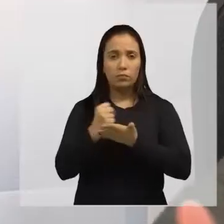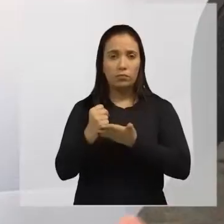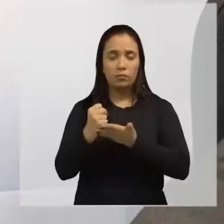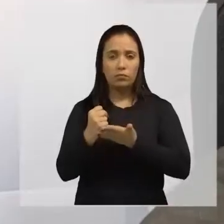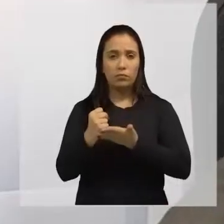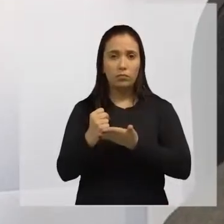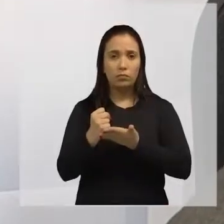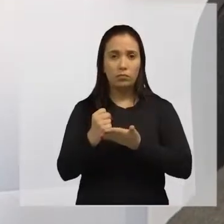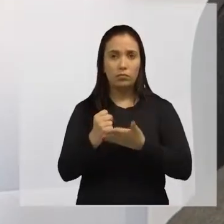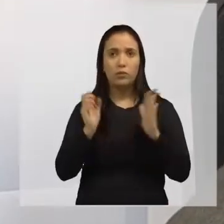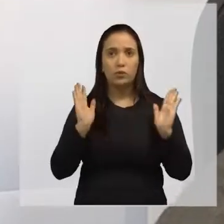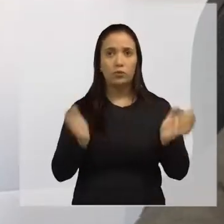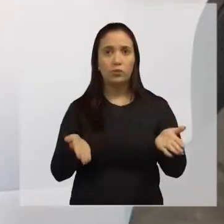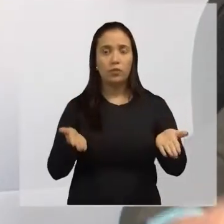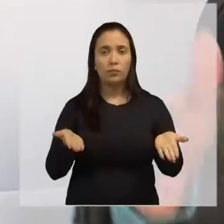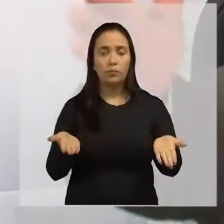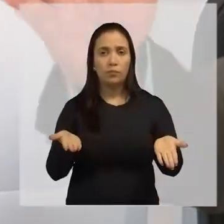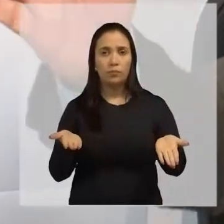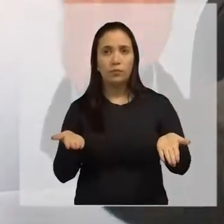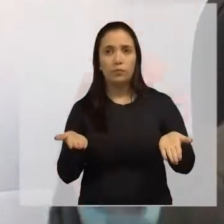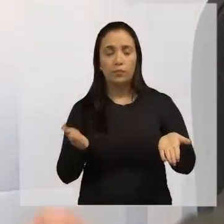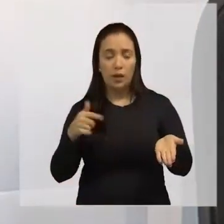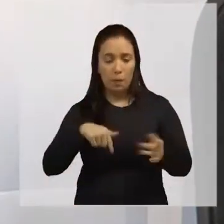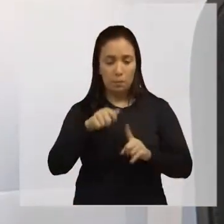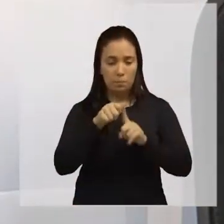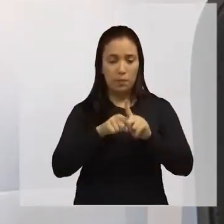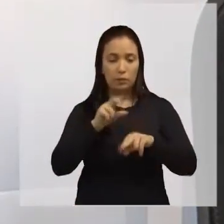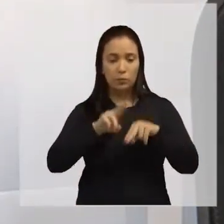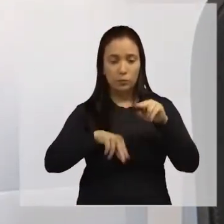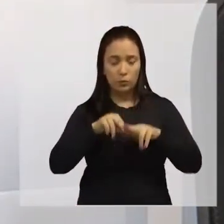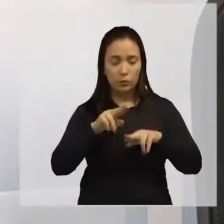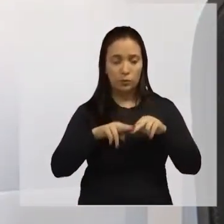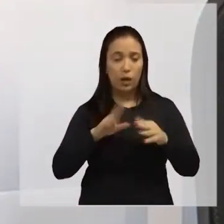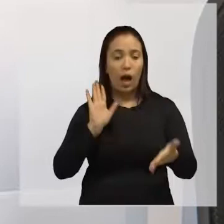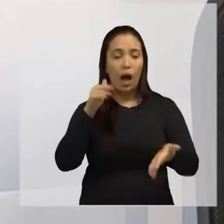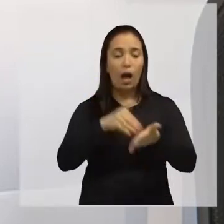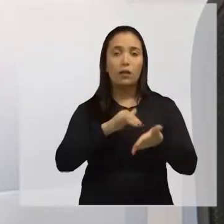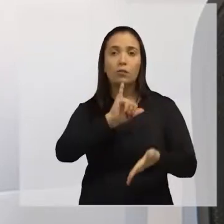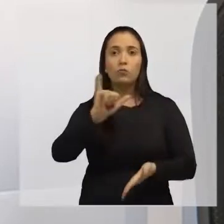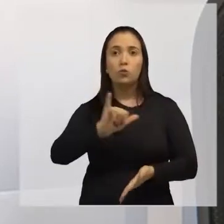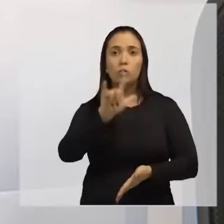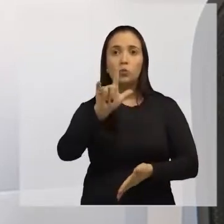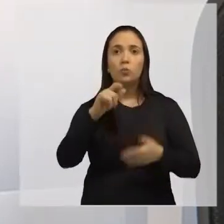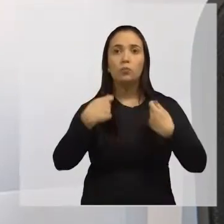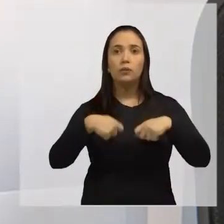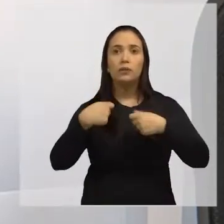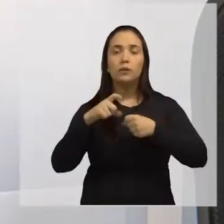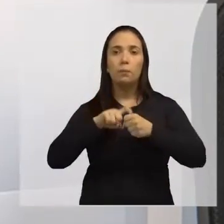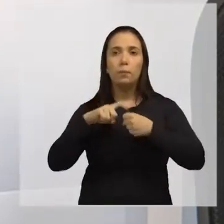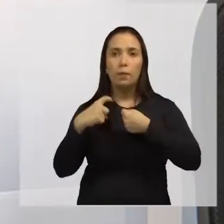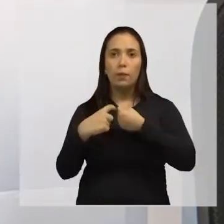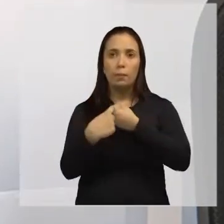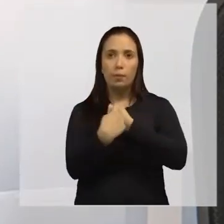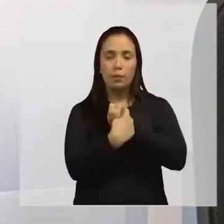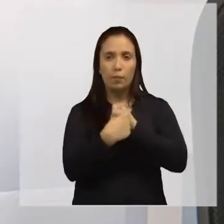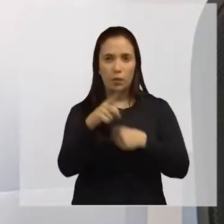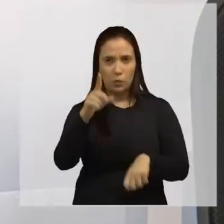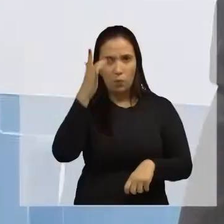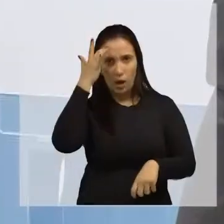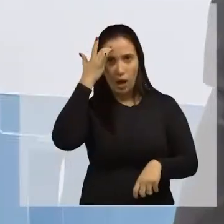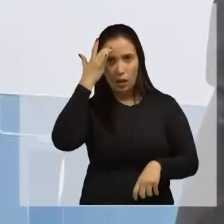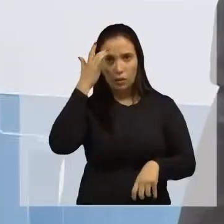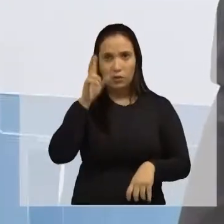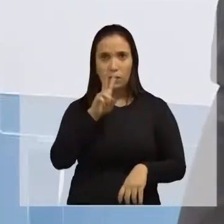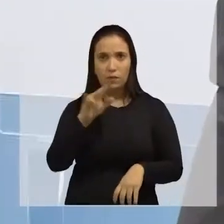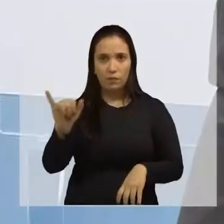desse mês. No próximo mês eles têm que fechar as coligações. Antes de agosto. Então tu acha que eles vão se diluir e tentar se